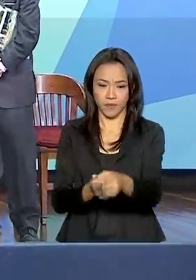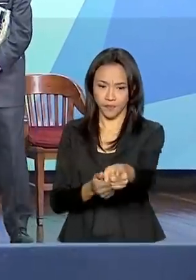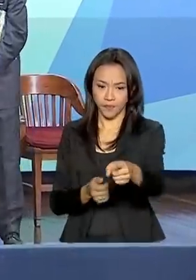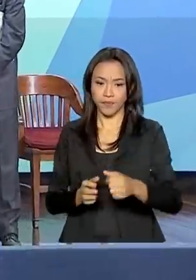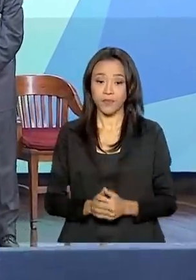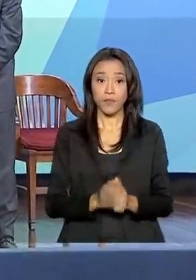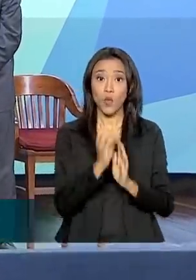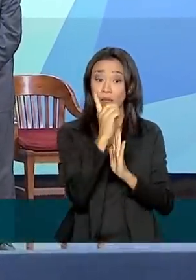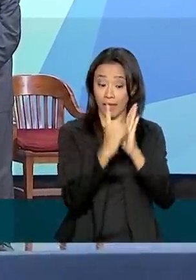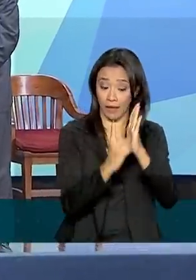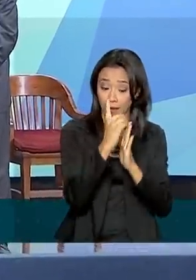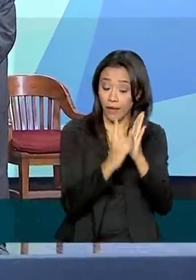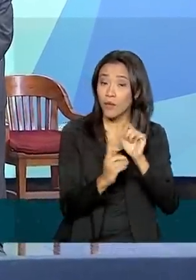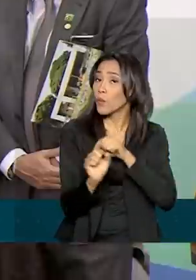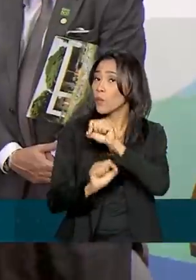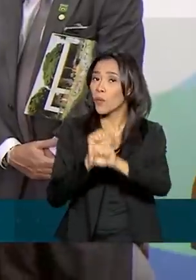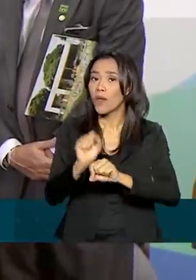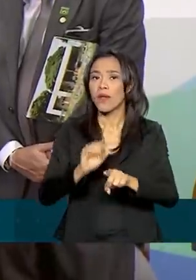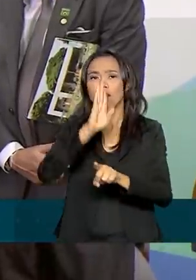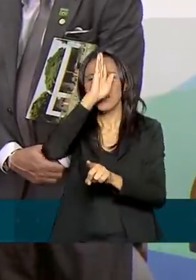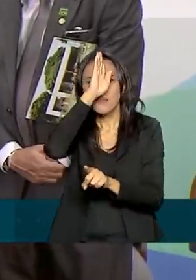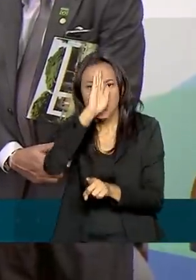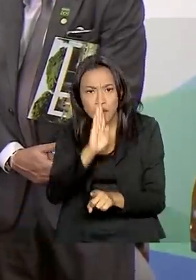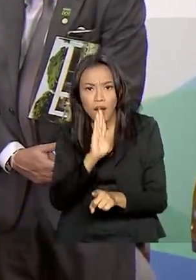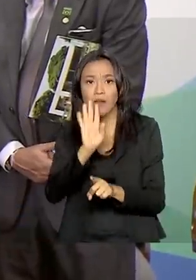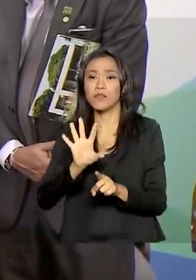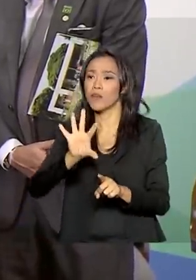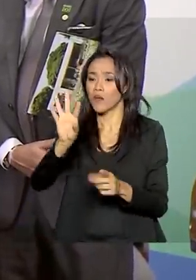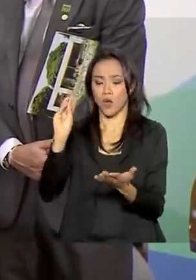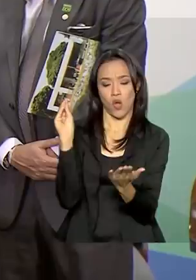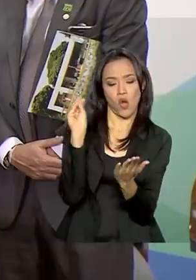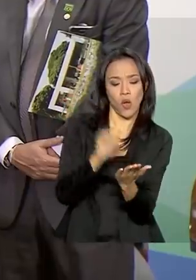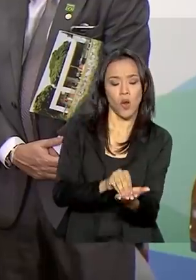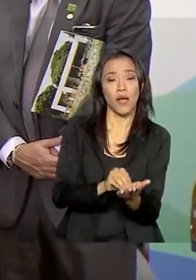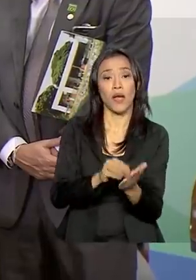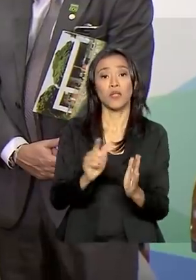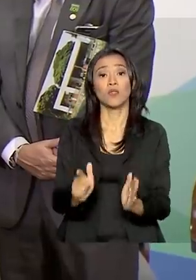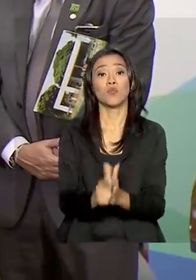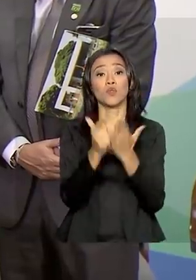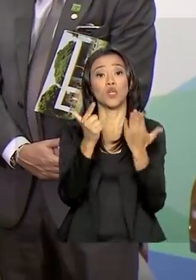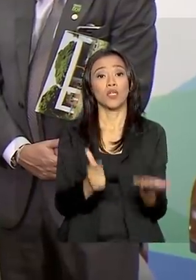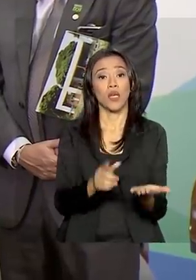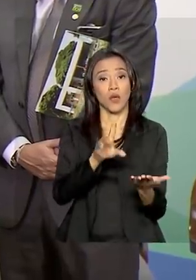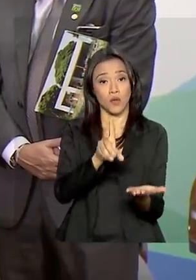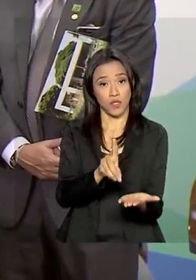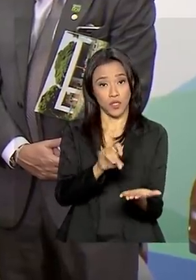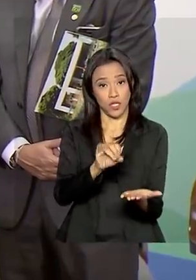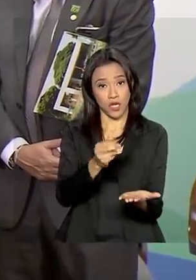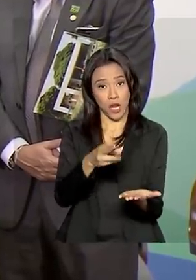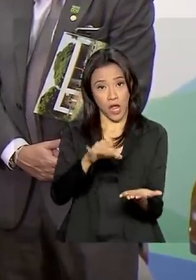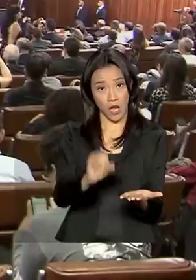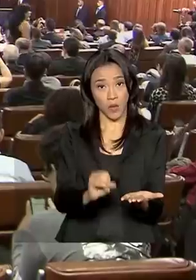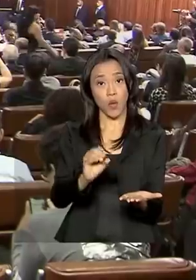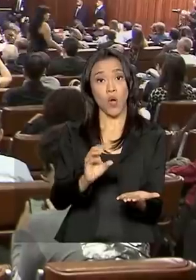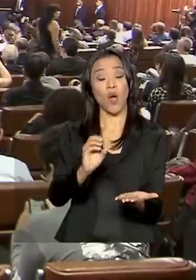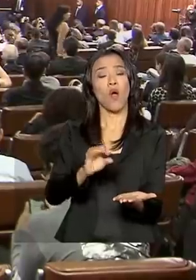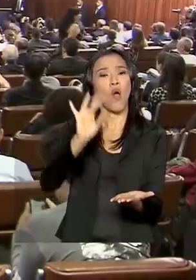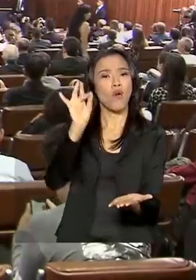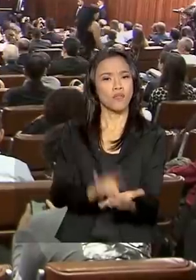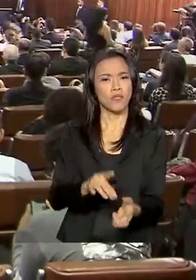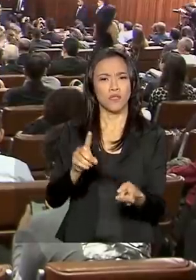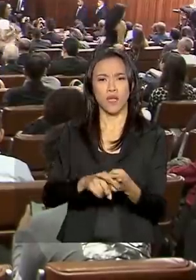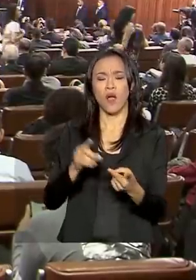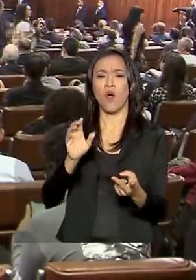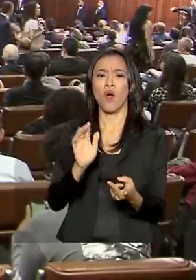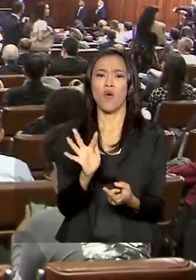O decreto torna gratuita a publicação no Diário Oficial da União para os órgãos da administração direta, autarquias,